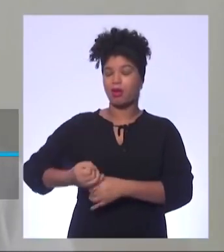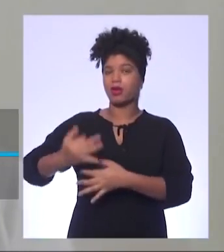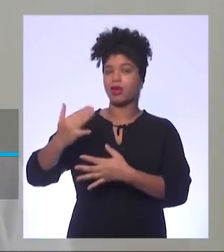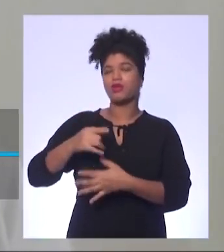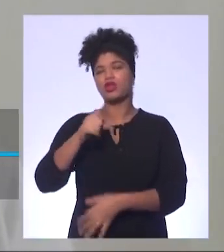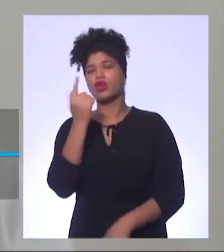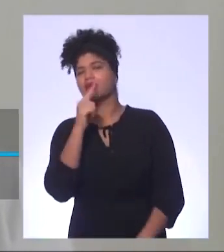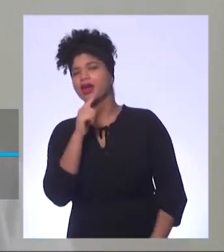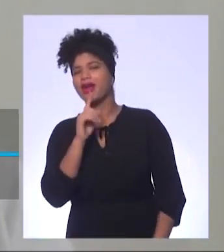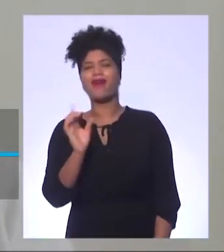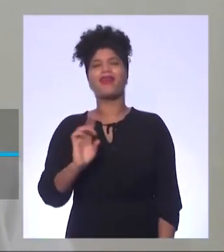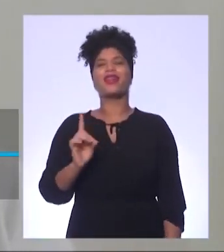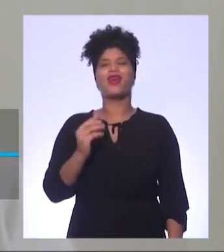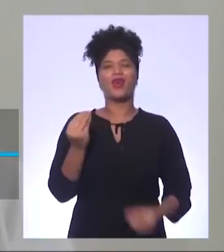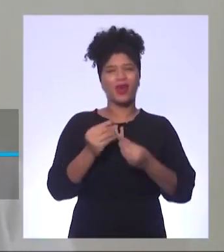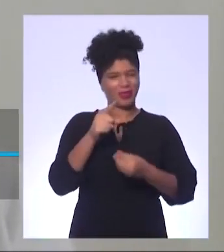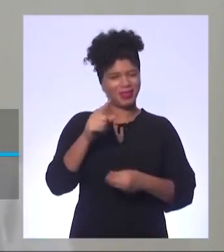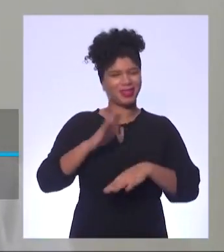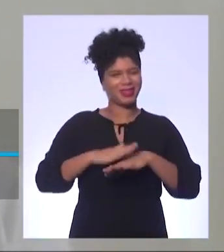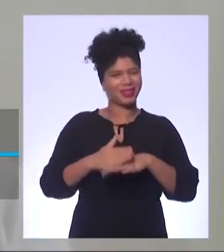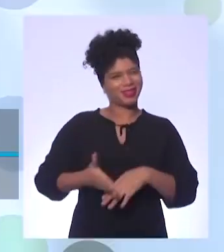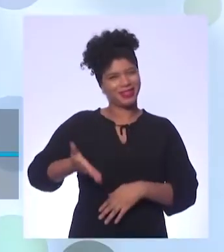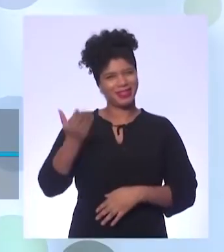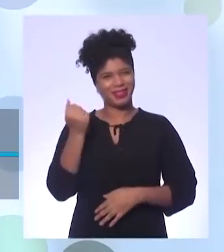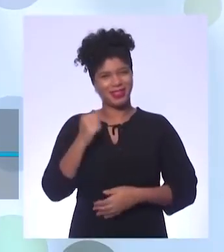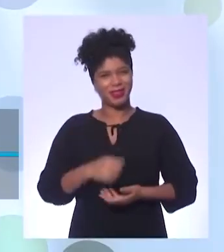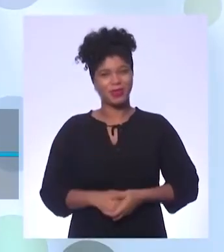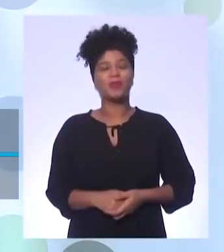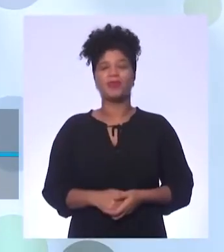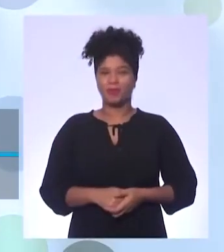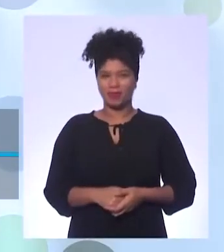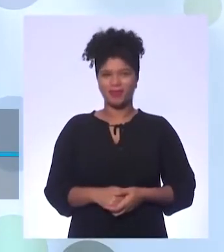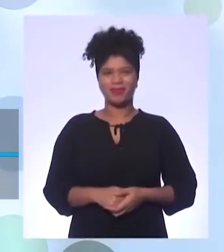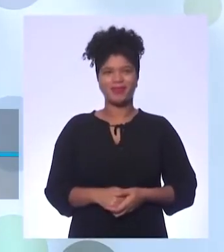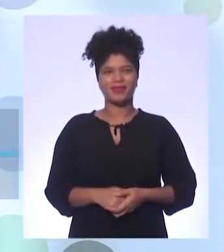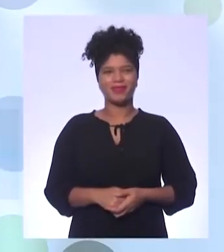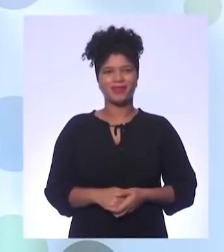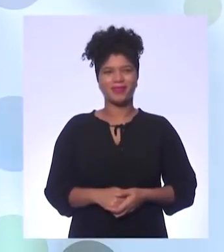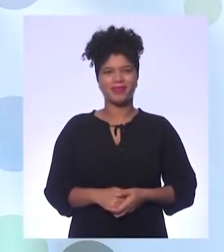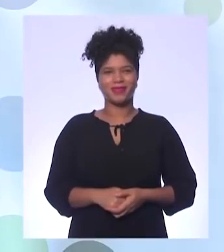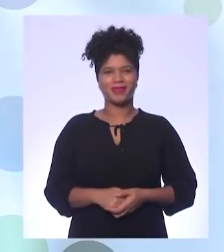se você não conseguiu, ok? Ok, já voltamos.